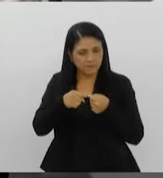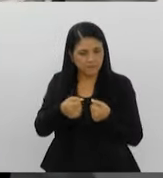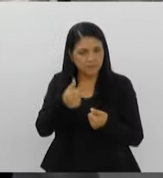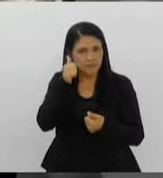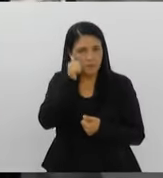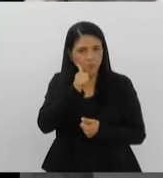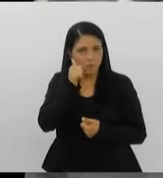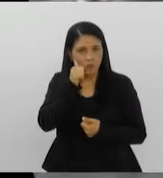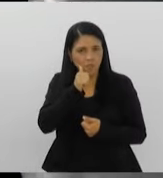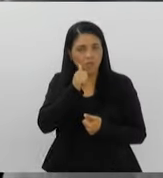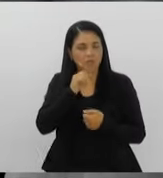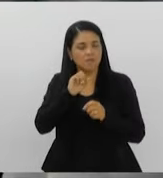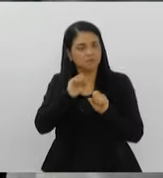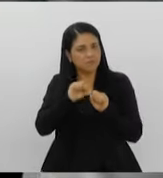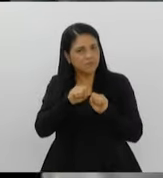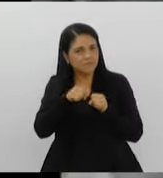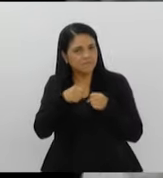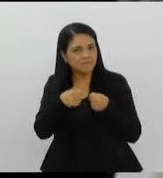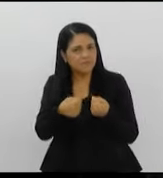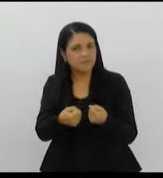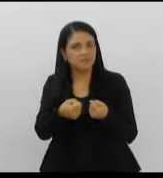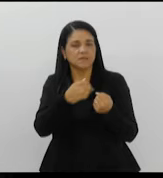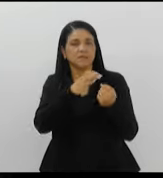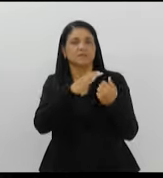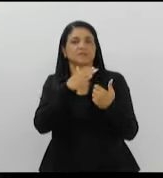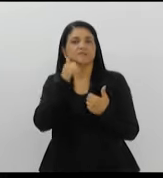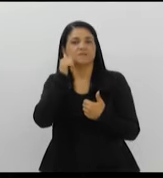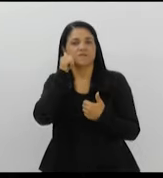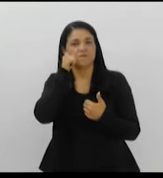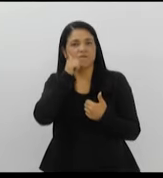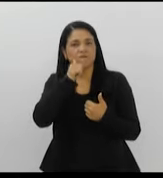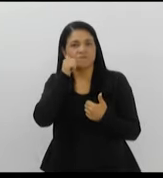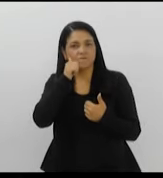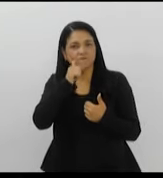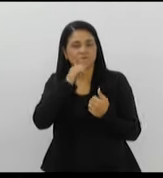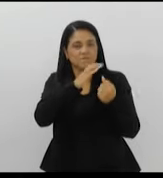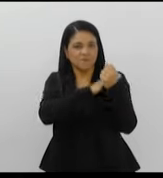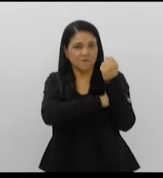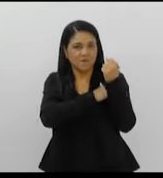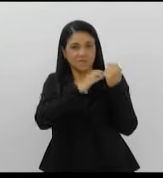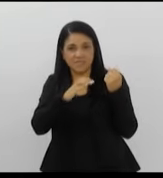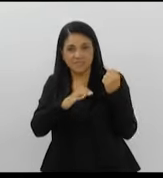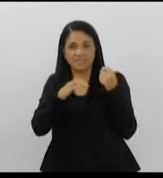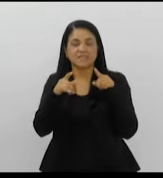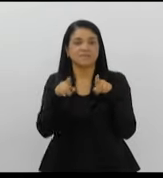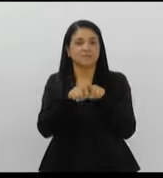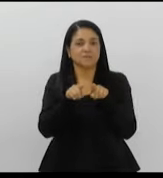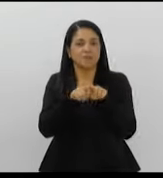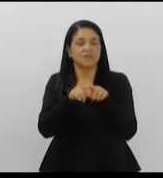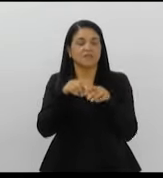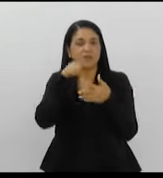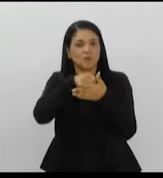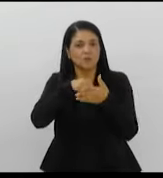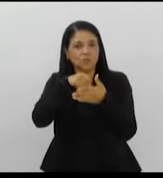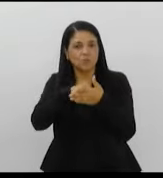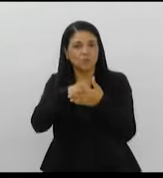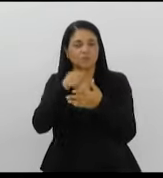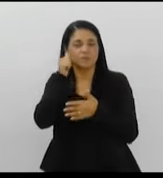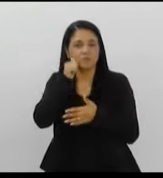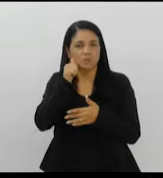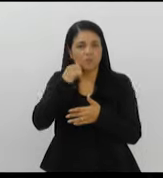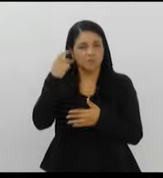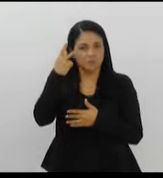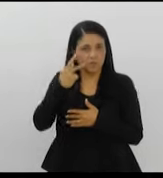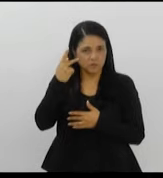do feminino, das feministas, da luta das mulheres na política, mas